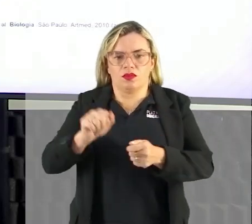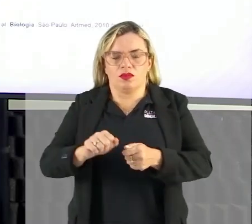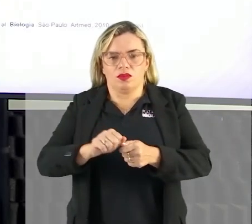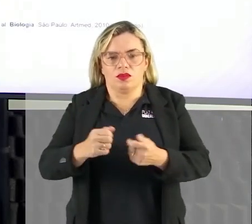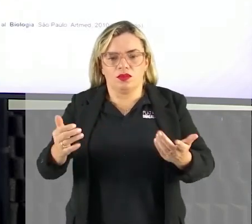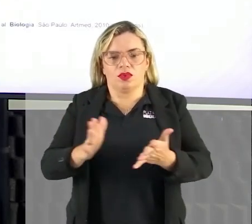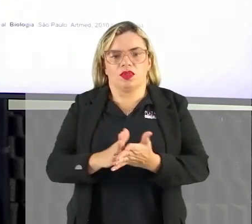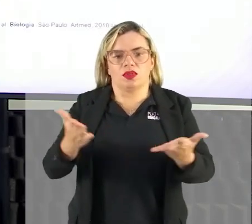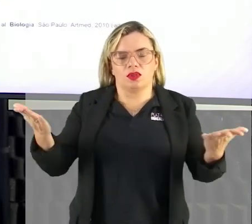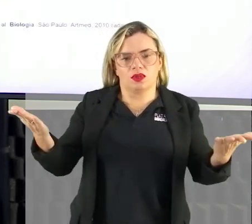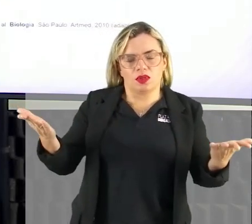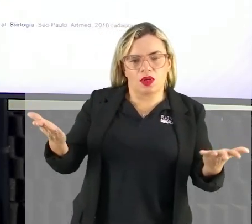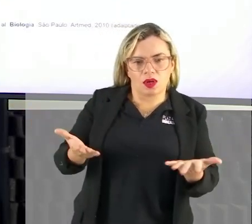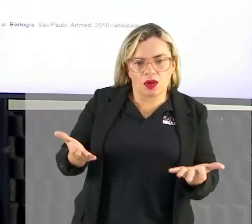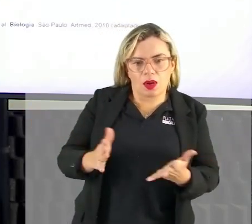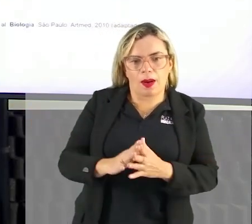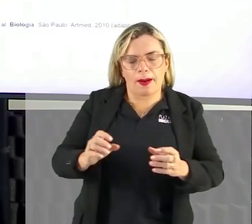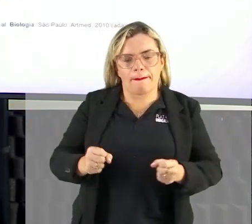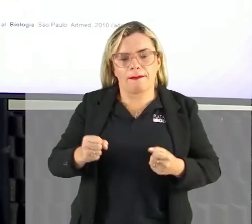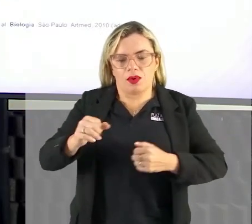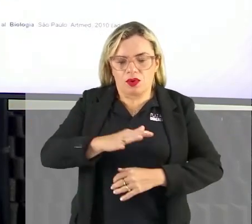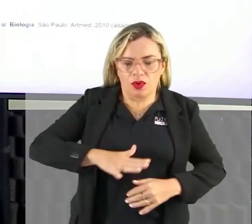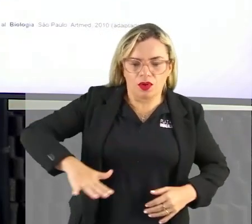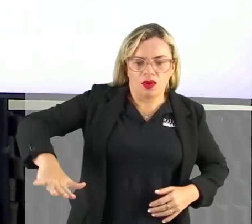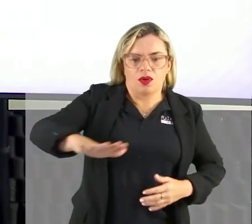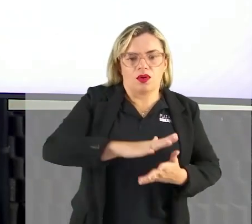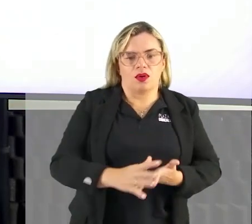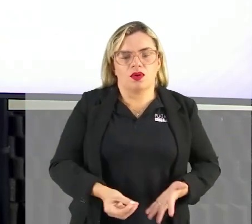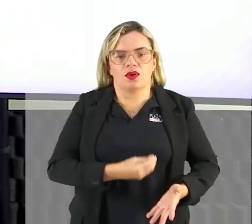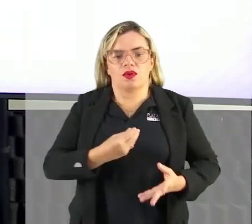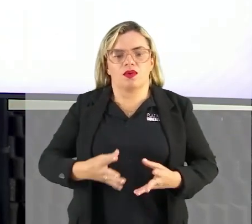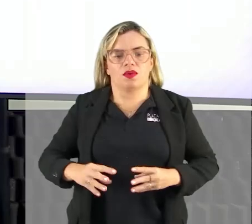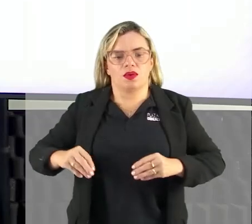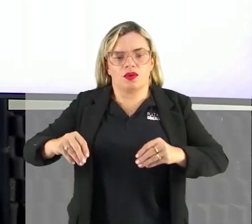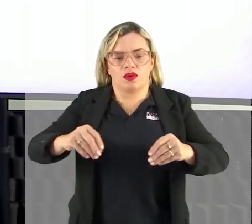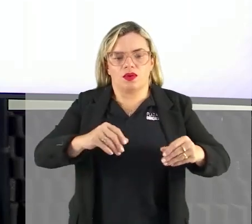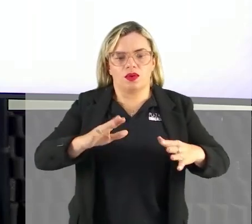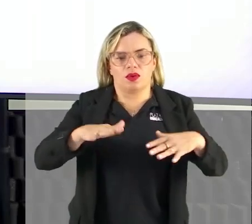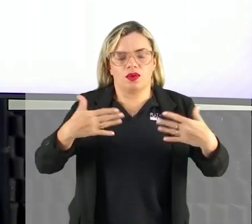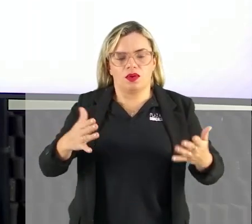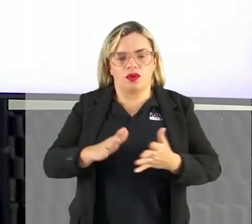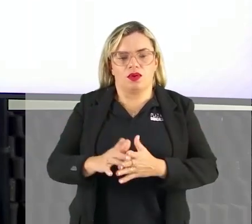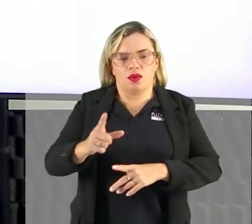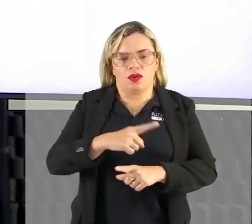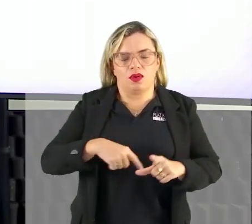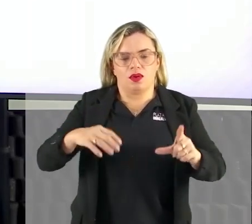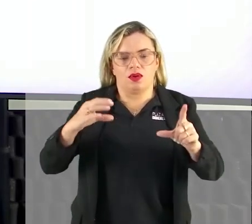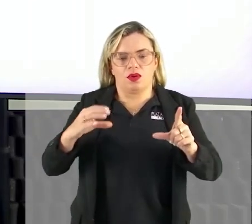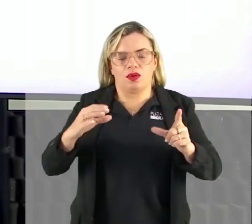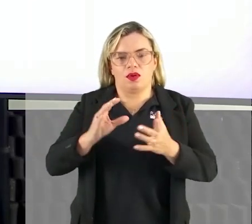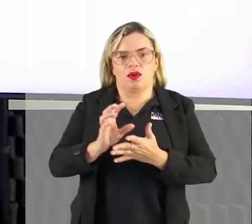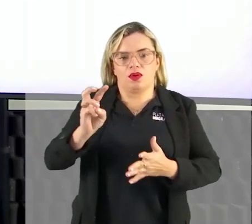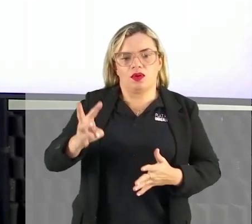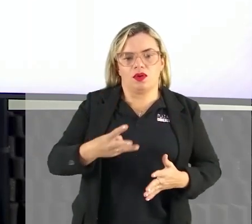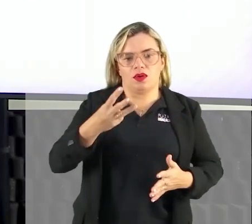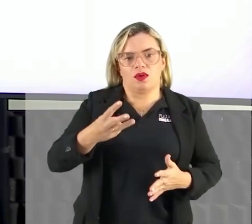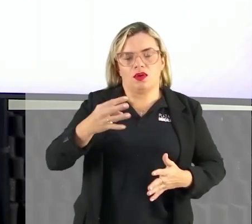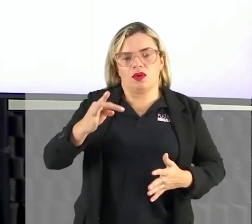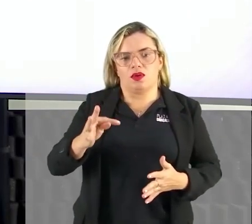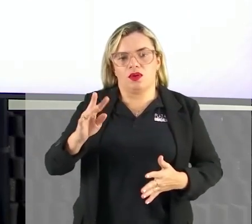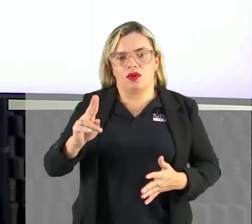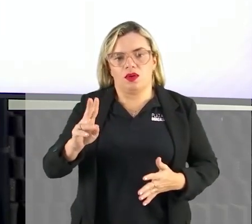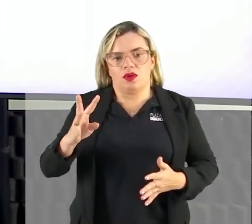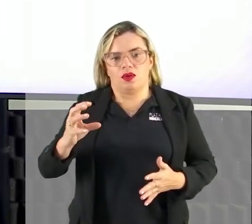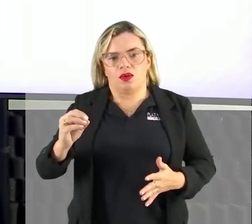assim, não, agora a gente consegue dominar o espaço terrestre. Então, olha lá, ó, número 3, tá? O tubo polínico.